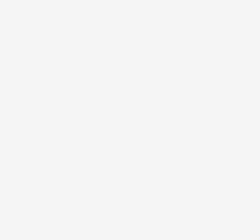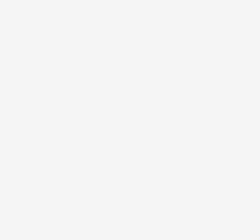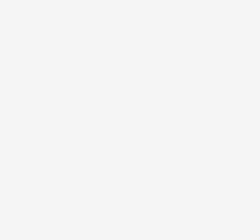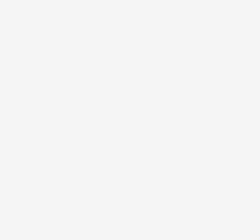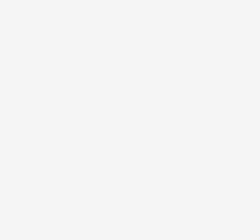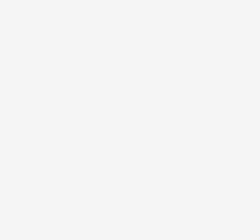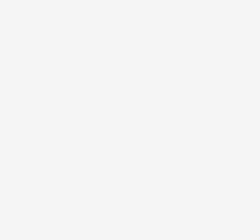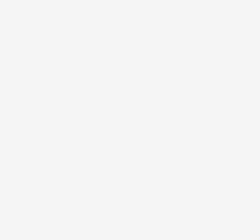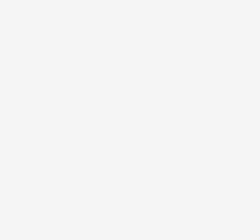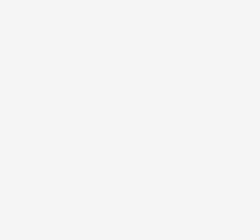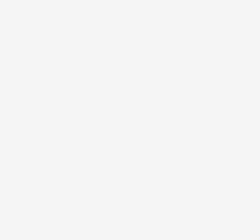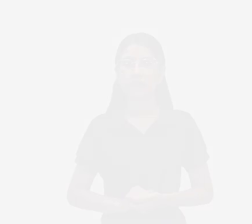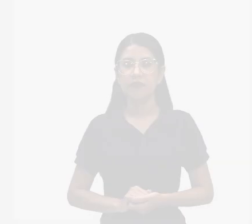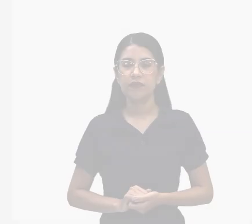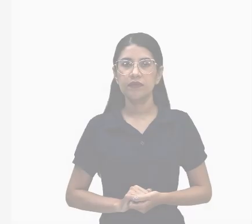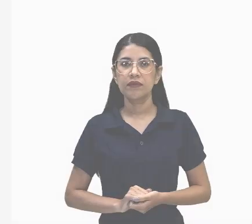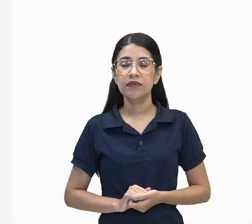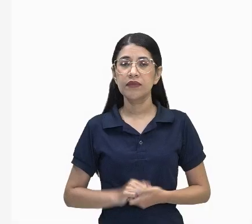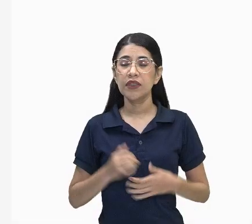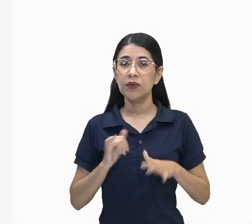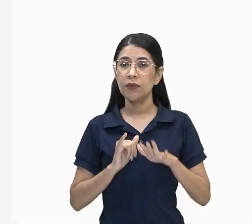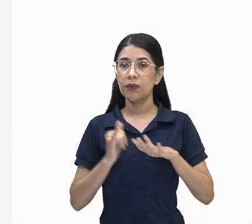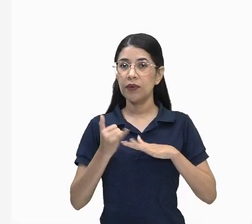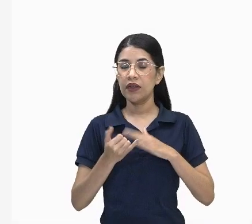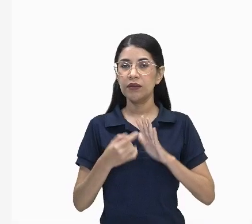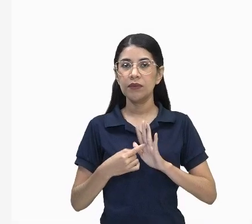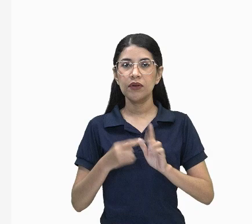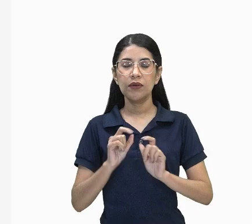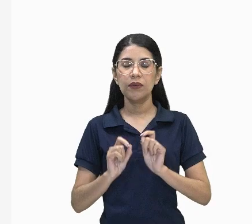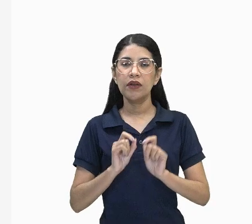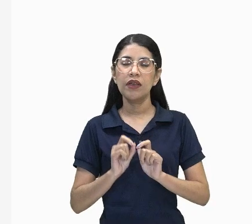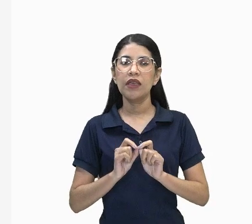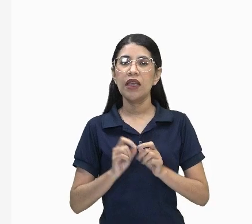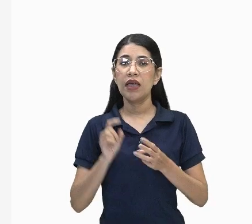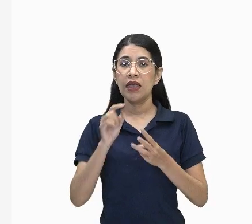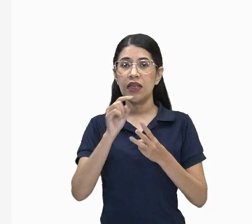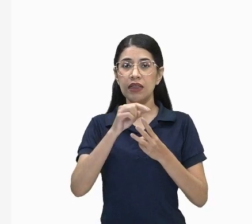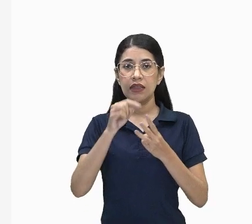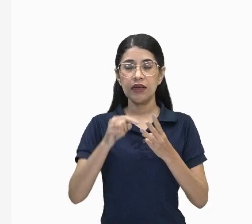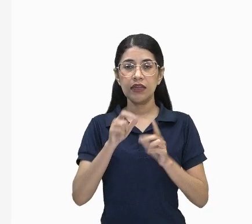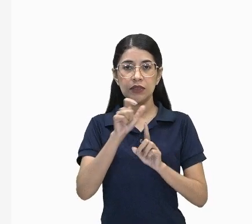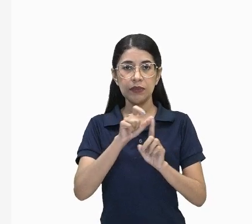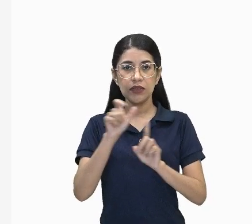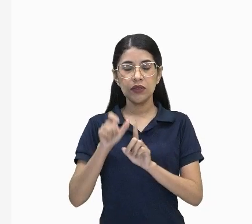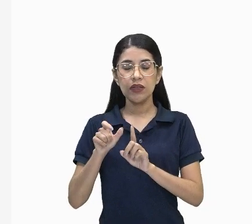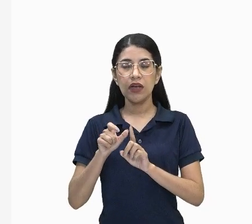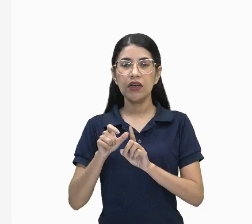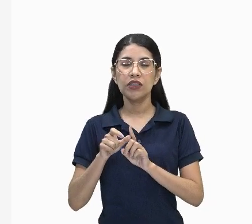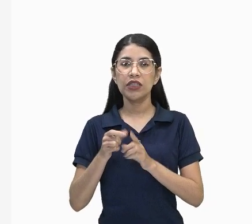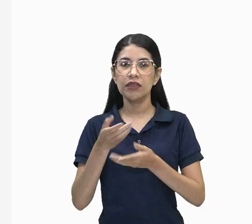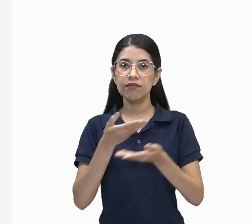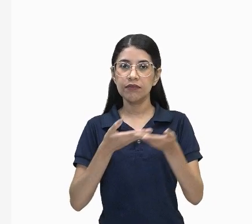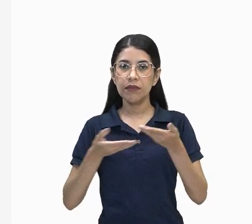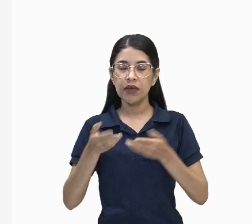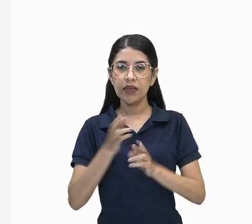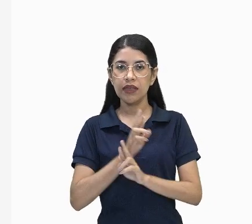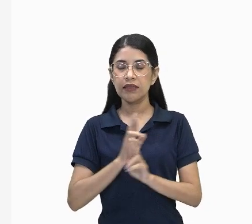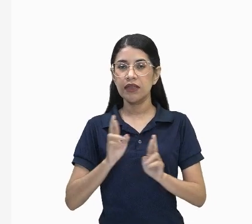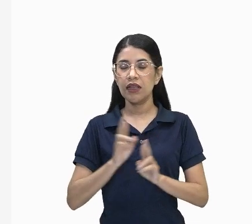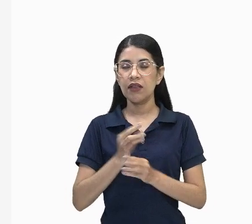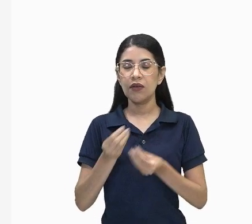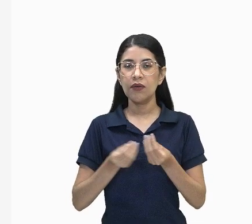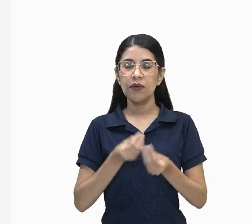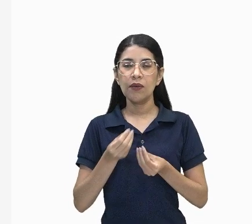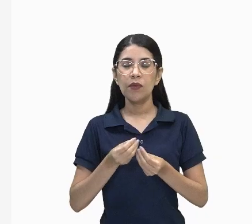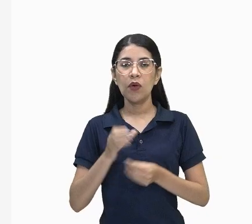triângulo amoroso. Então, o conto A Cartomante aborda um triângulo amoroso que ocorre